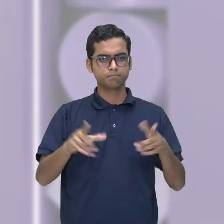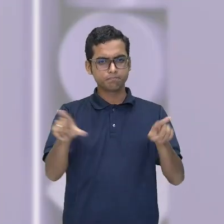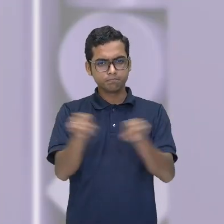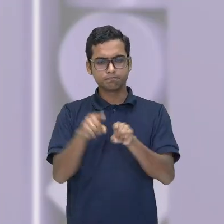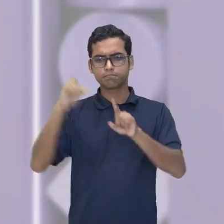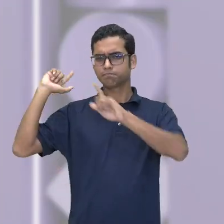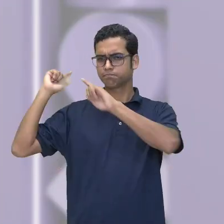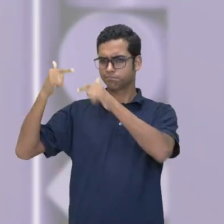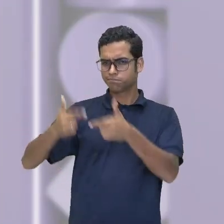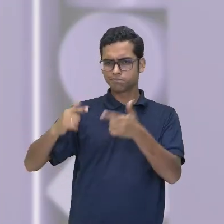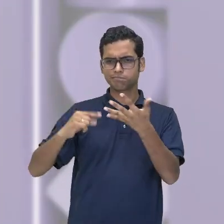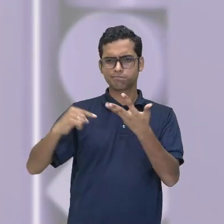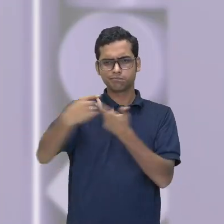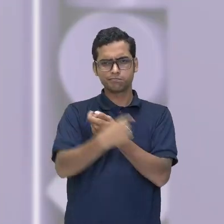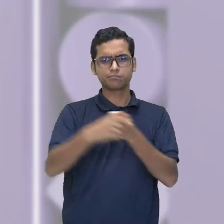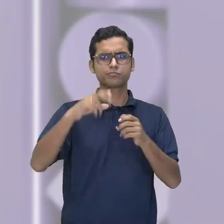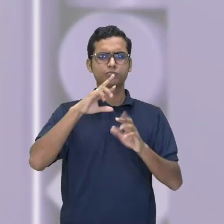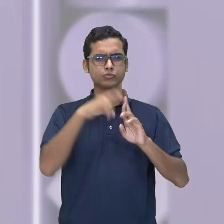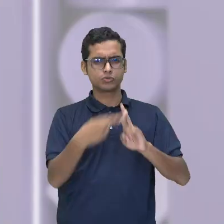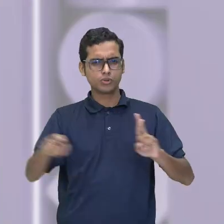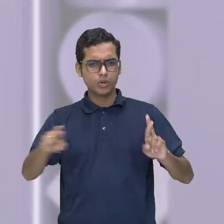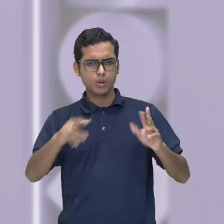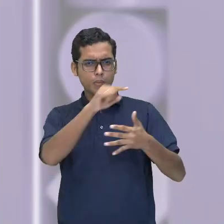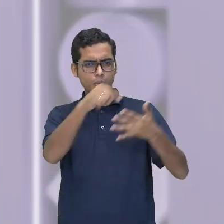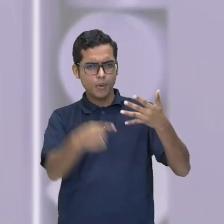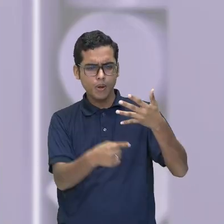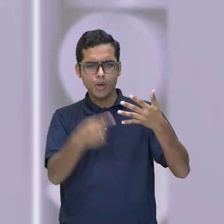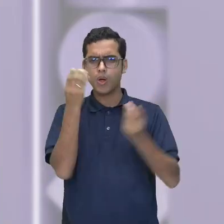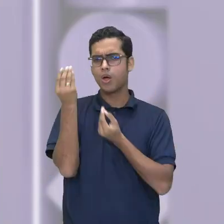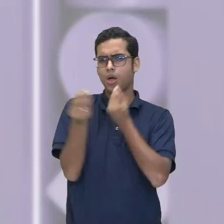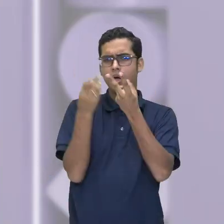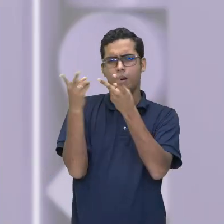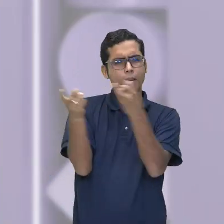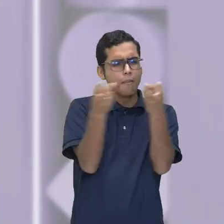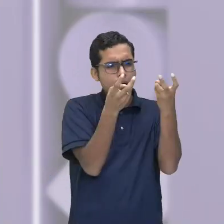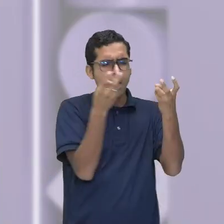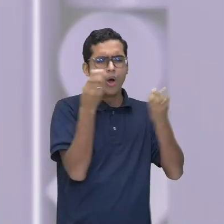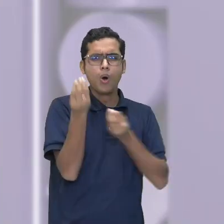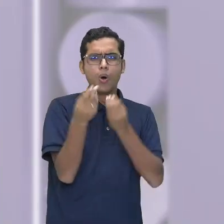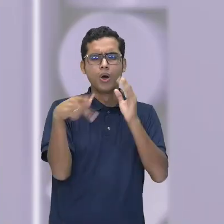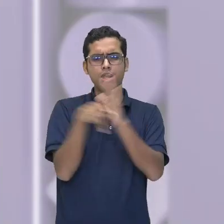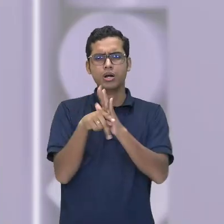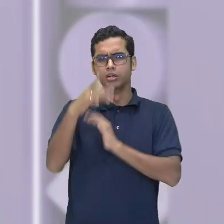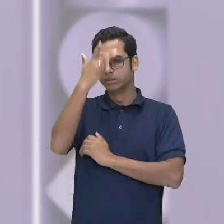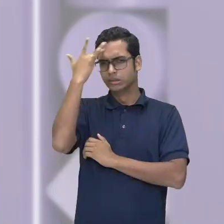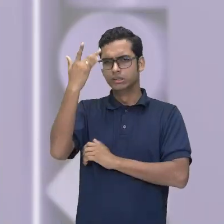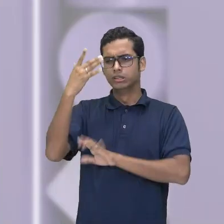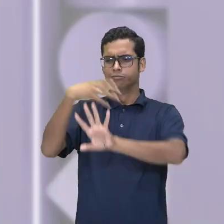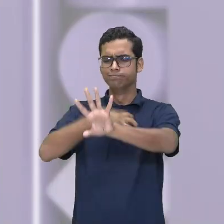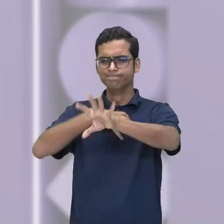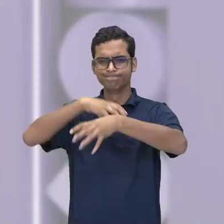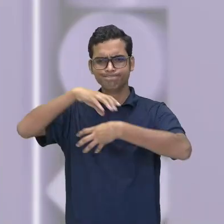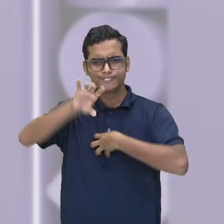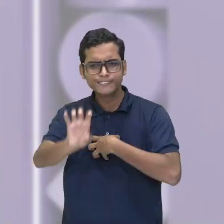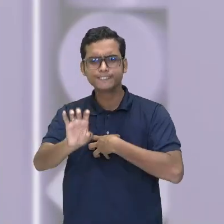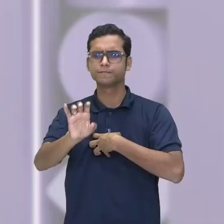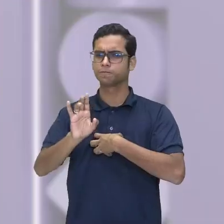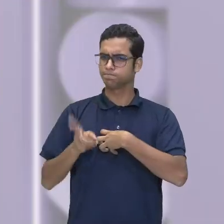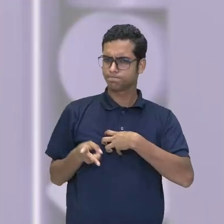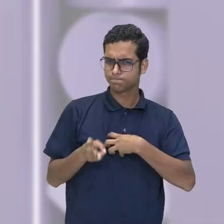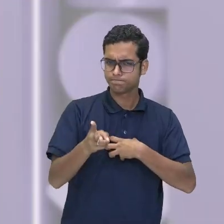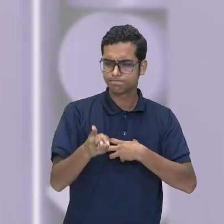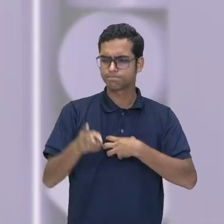tradições religiosas? O quanto que o se colocar no lugar do outro, a empatia,